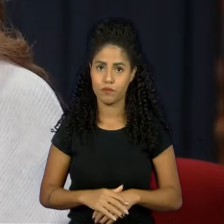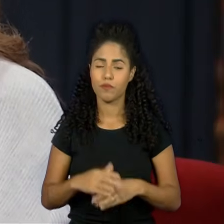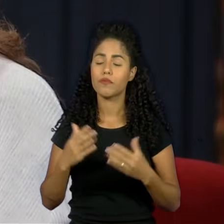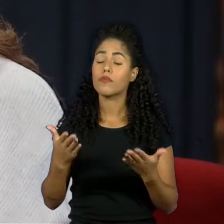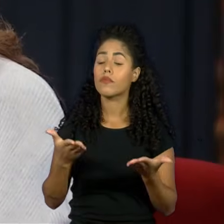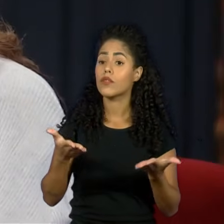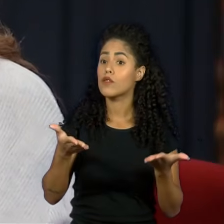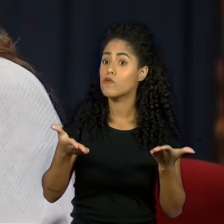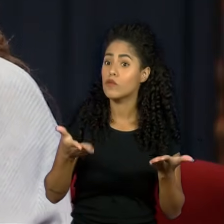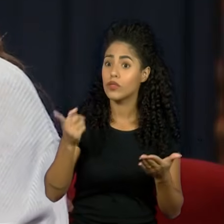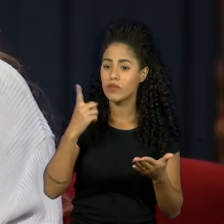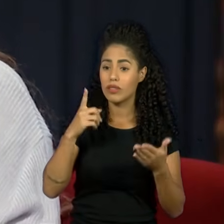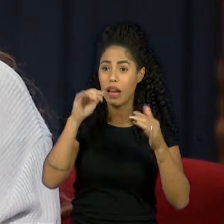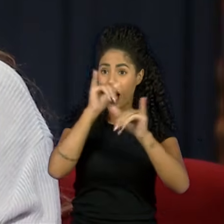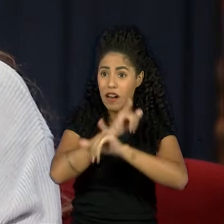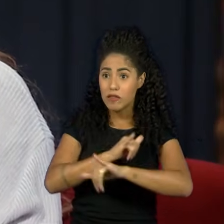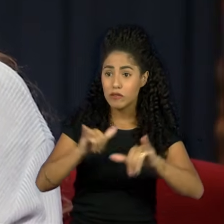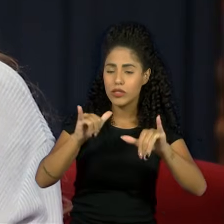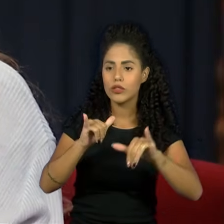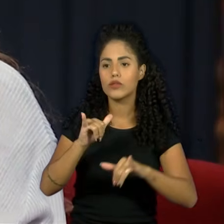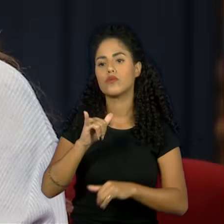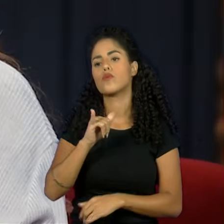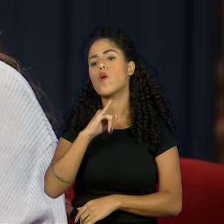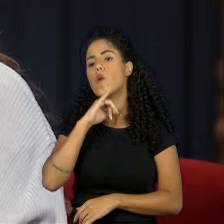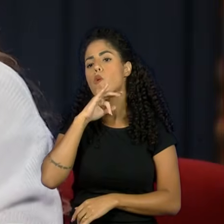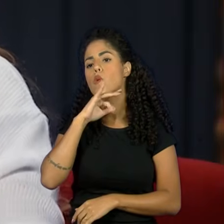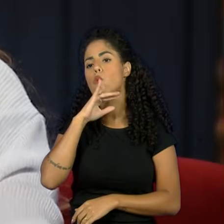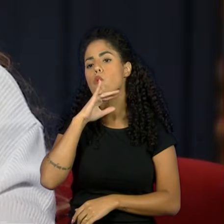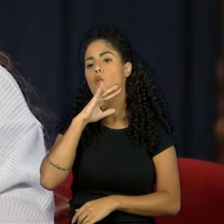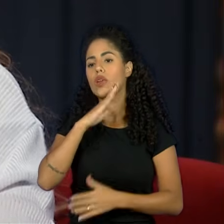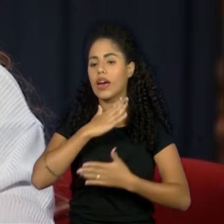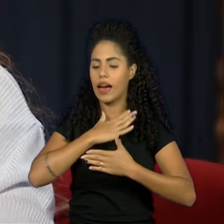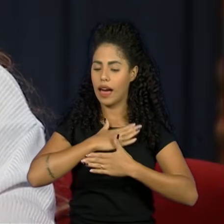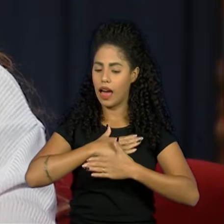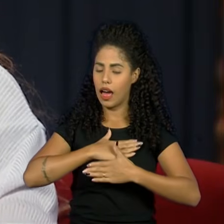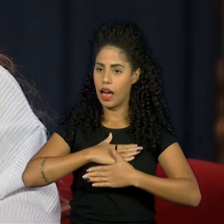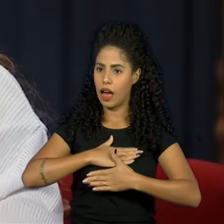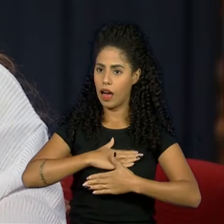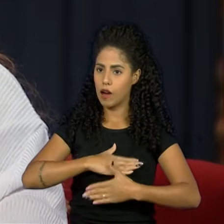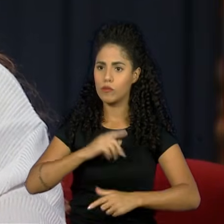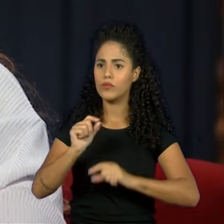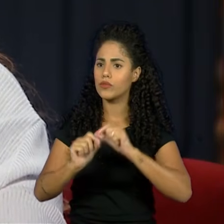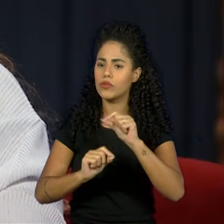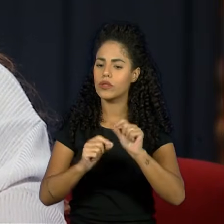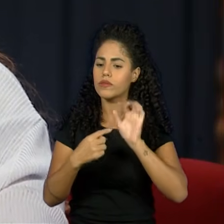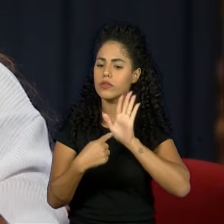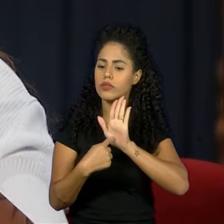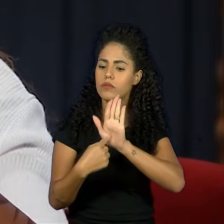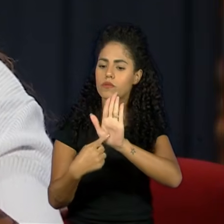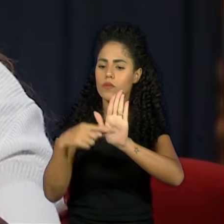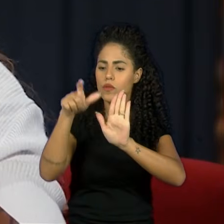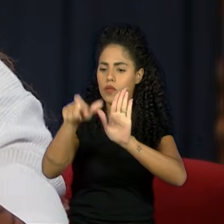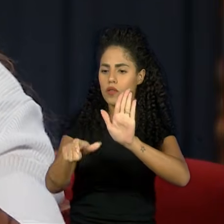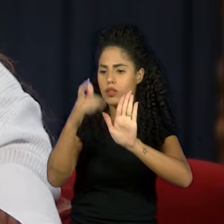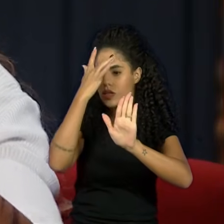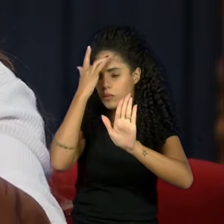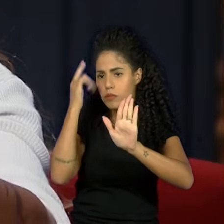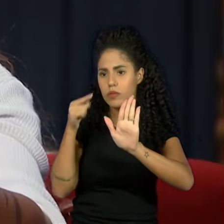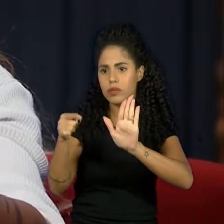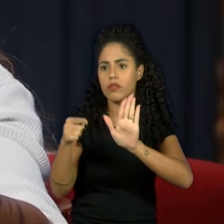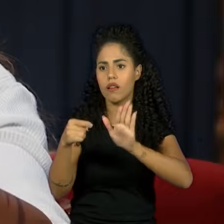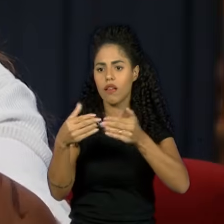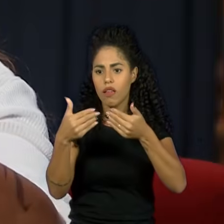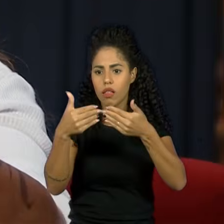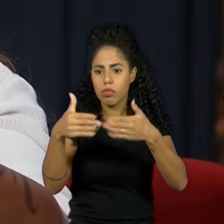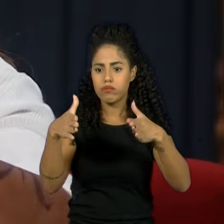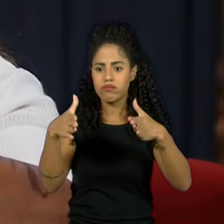Quando você dá uma notícia dessa forma, você mostra para a pessoa de que você não está abrindo a porta do